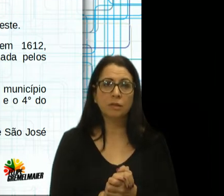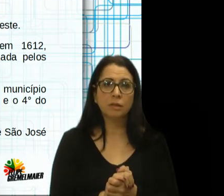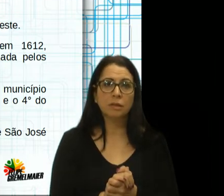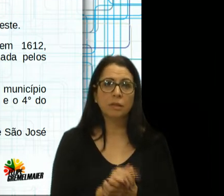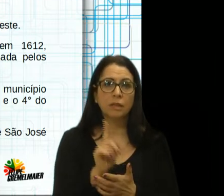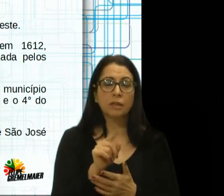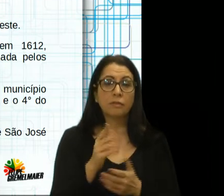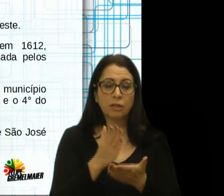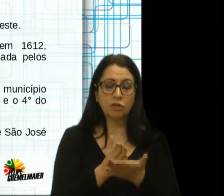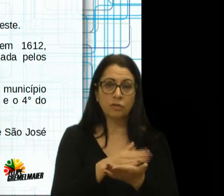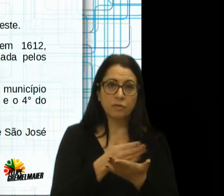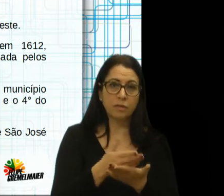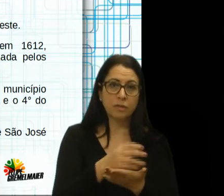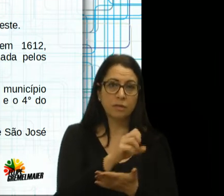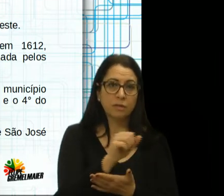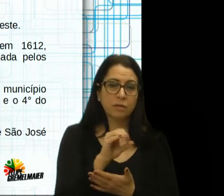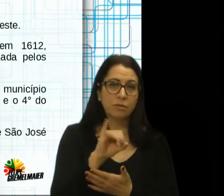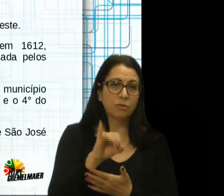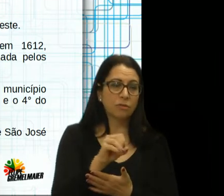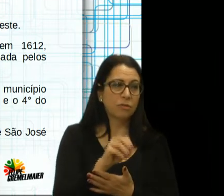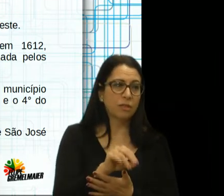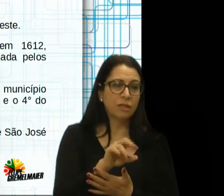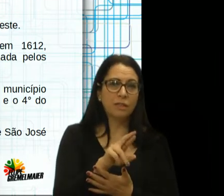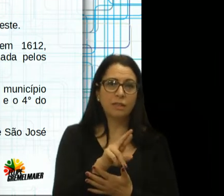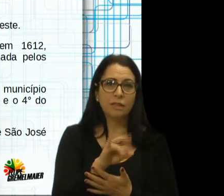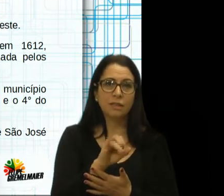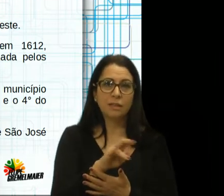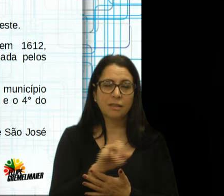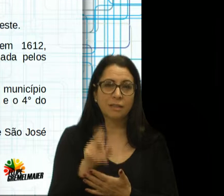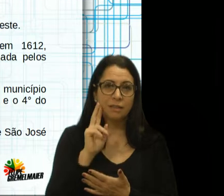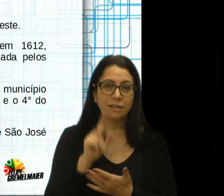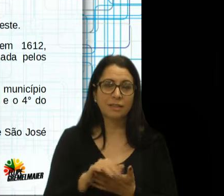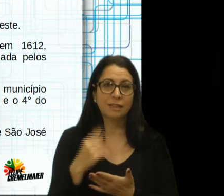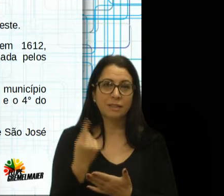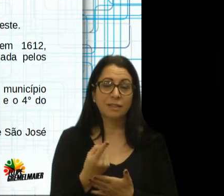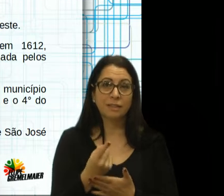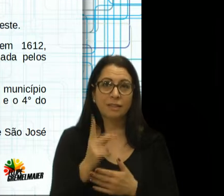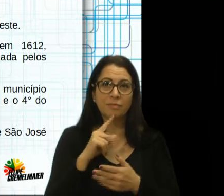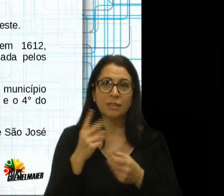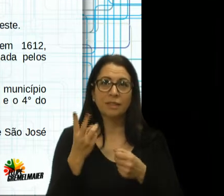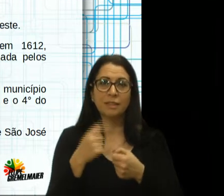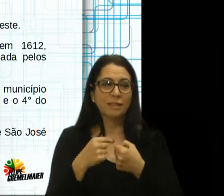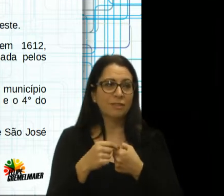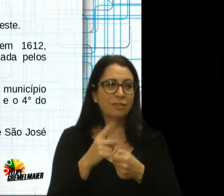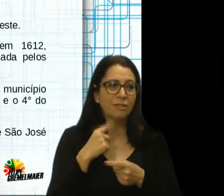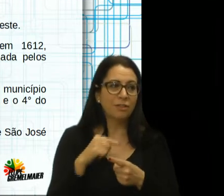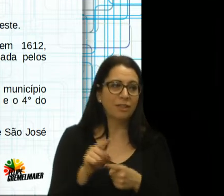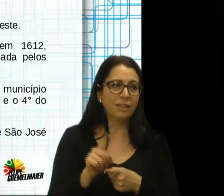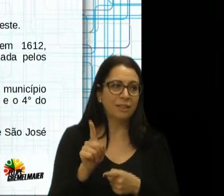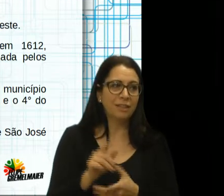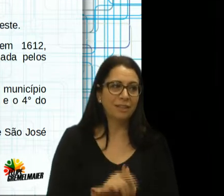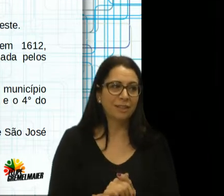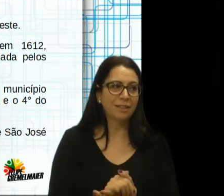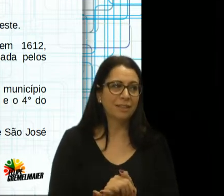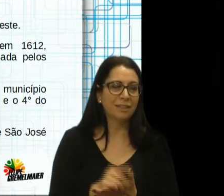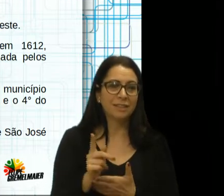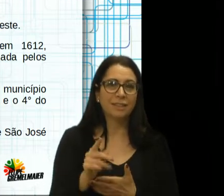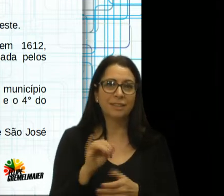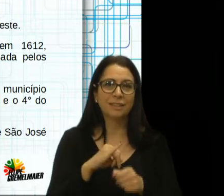e faz divisa com São José do Ribamar, Passo do Lumiar e Raposa, que são outras 3 cidades que compõem toda essa